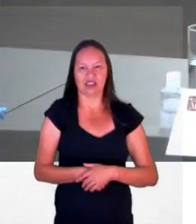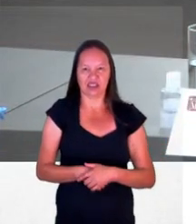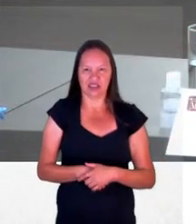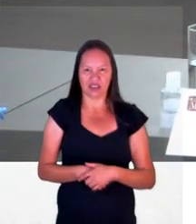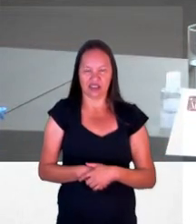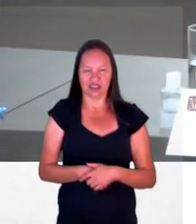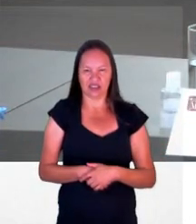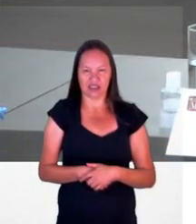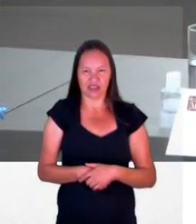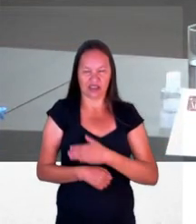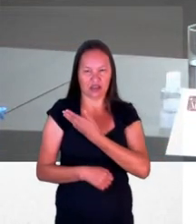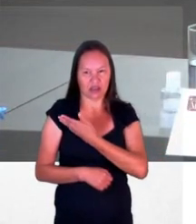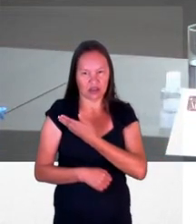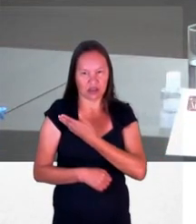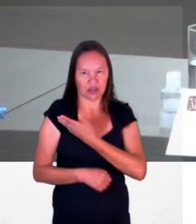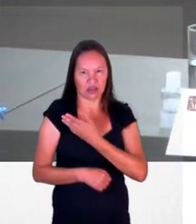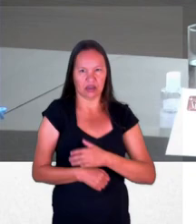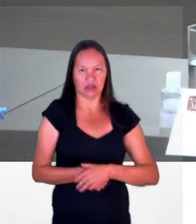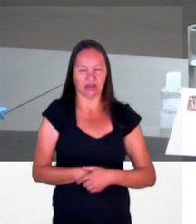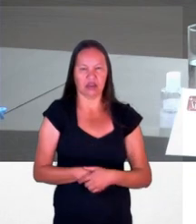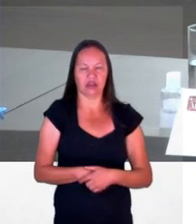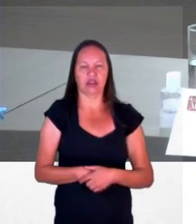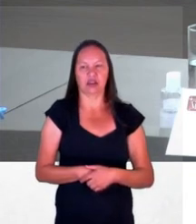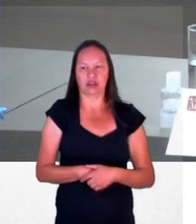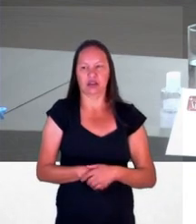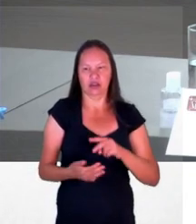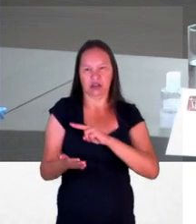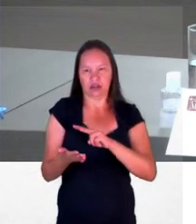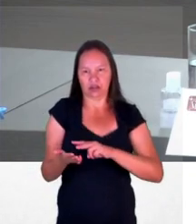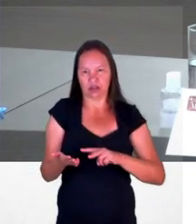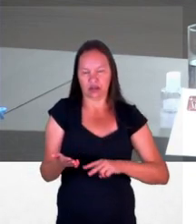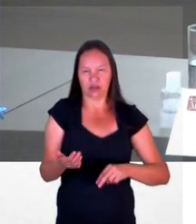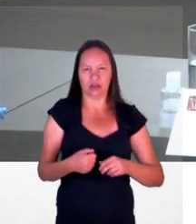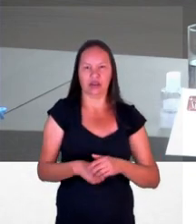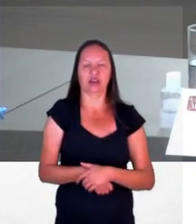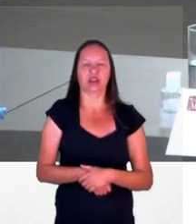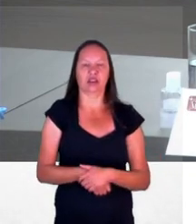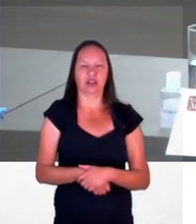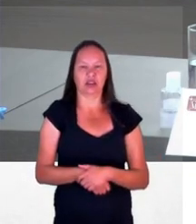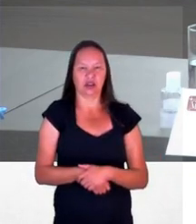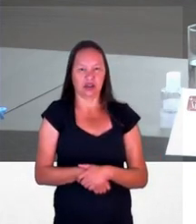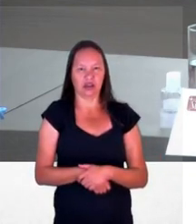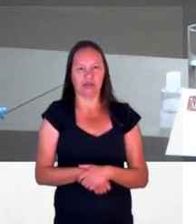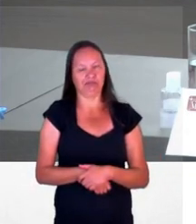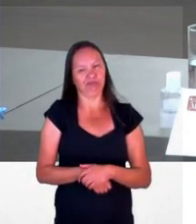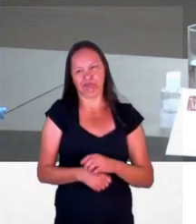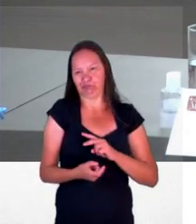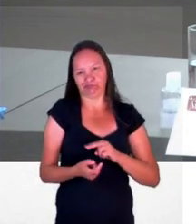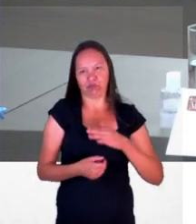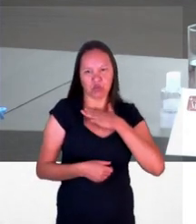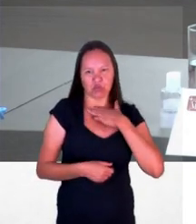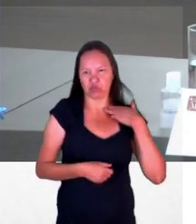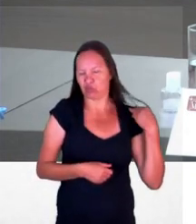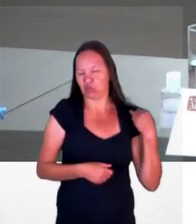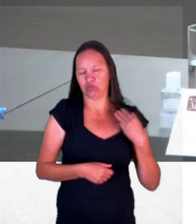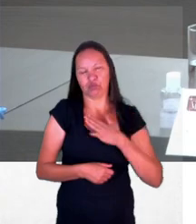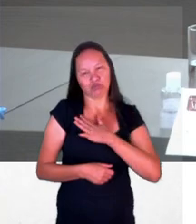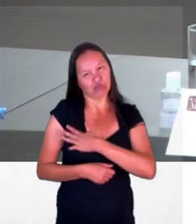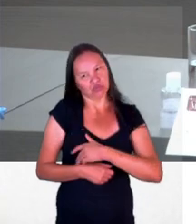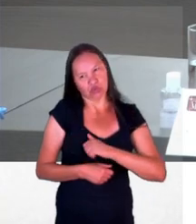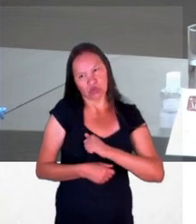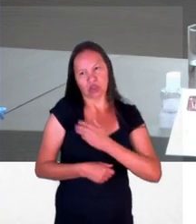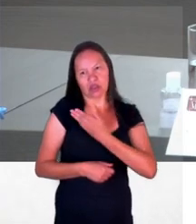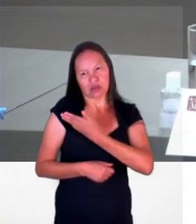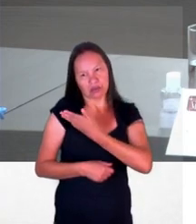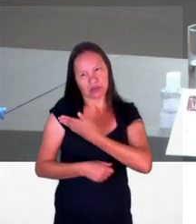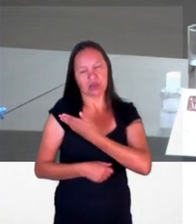me emocionar Como já estou emocionando então tomei o cuidado de escrever porque Nessas horas o o coração